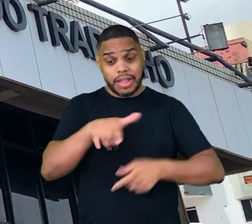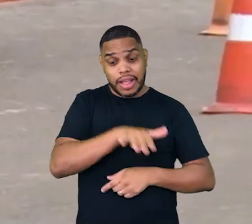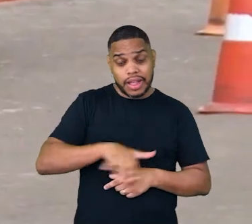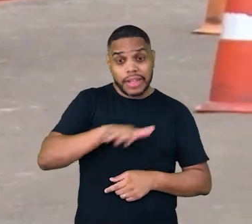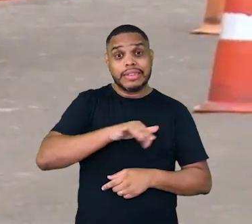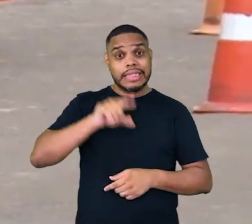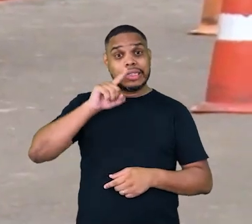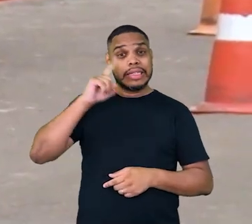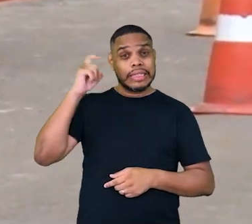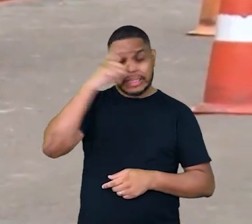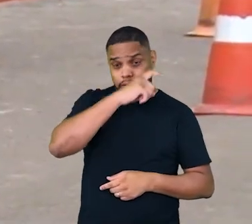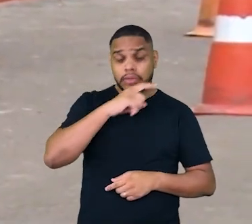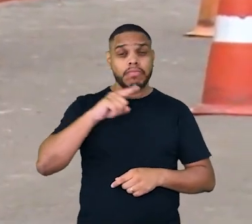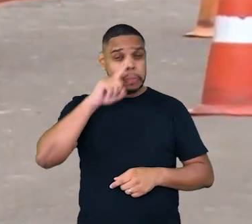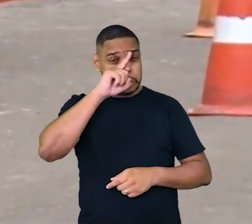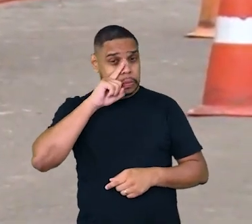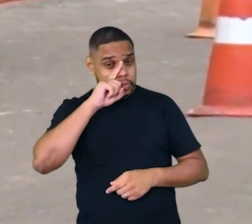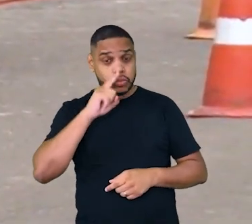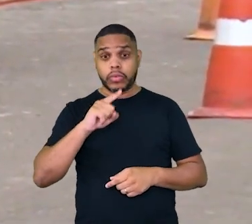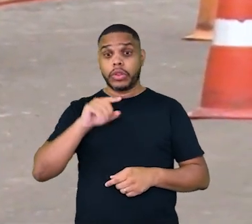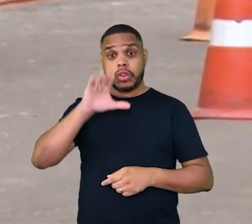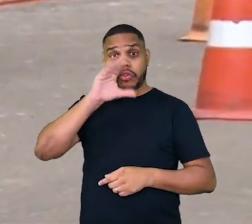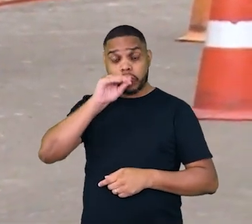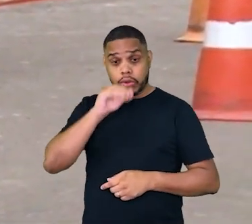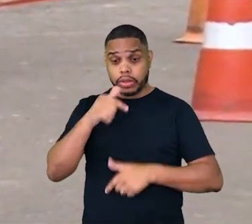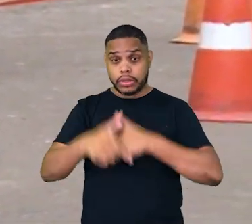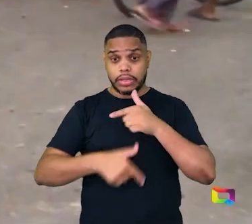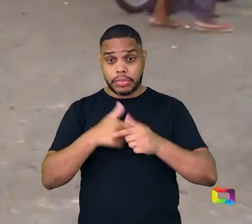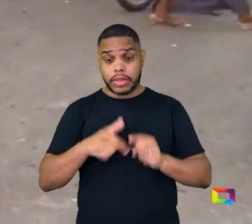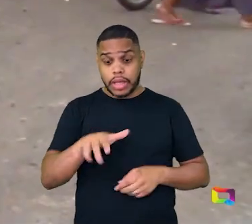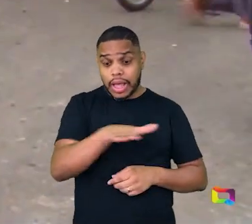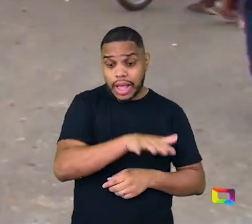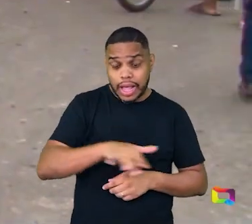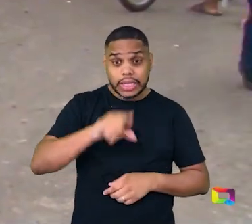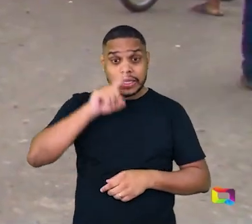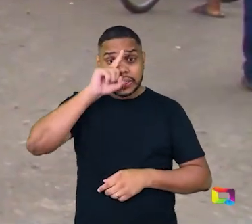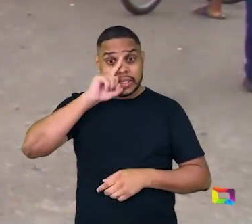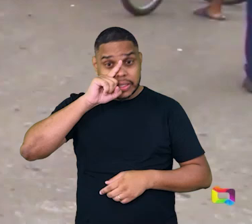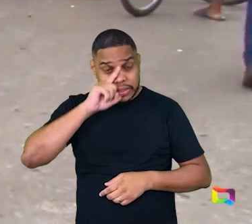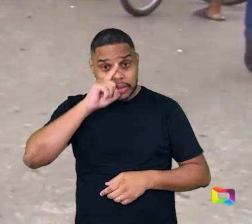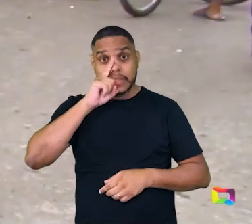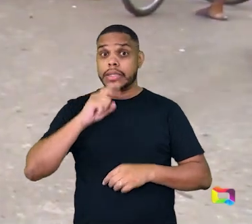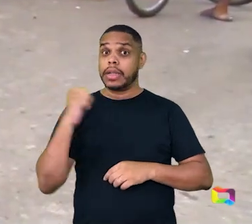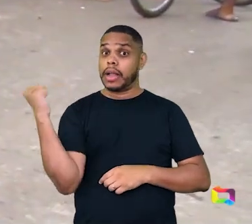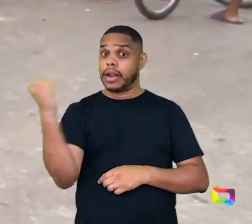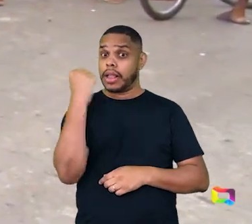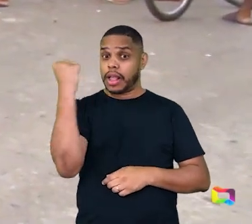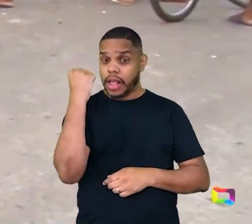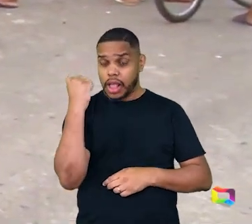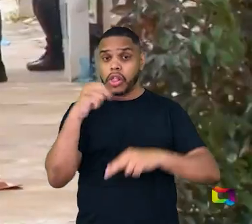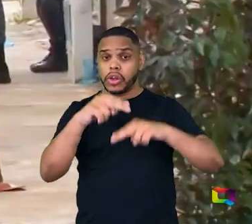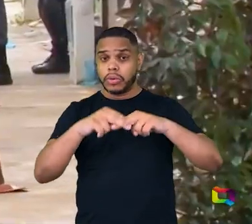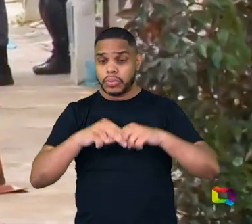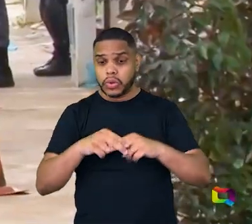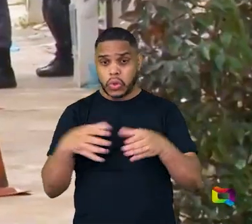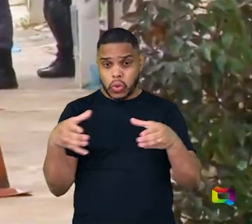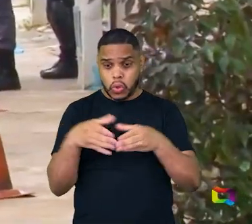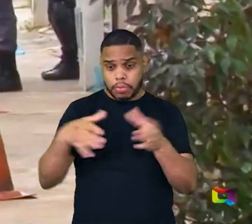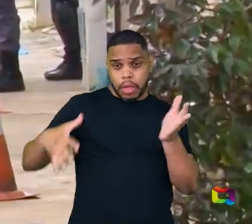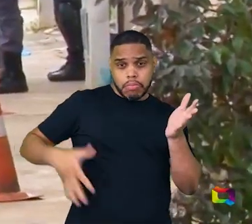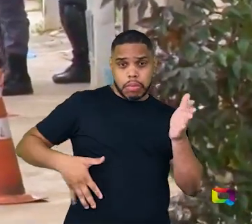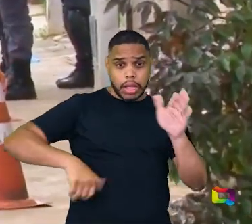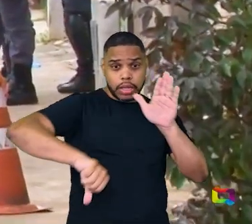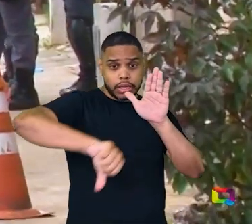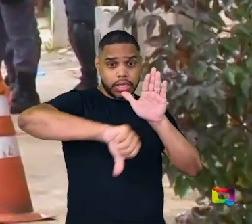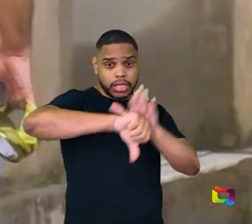exercidas. Segundo o regional, os empregados estavam em uma área de risco acentuado, dominado por uma